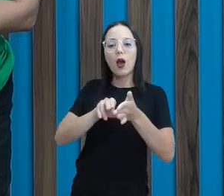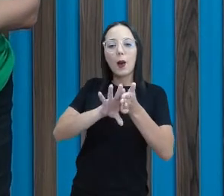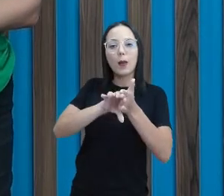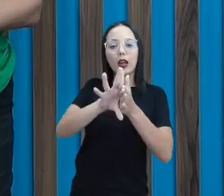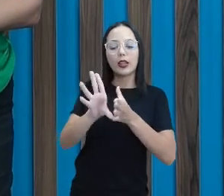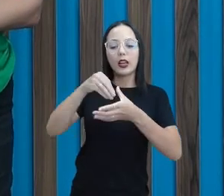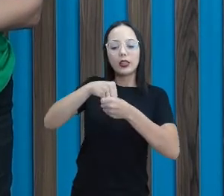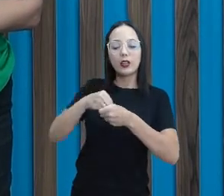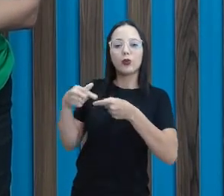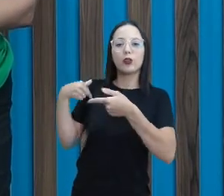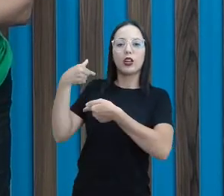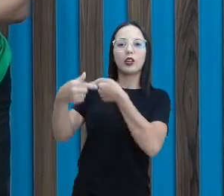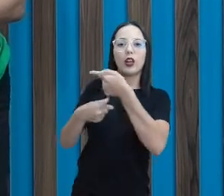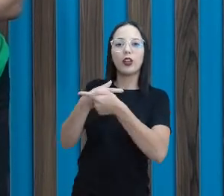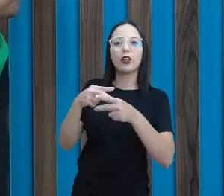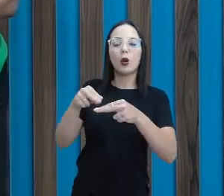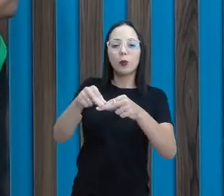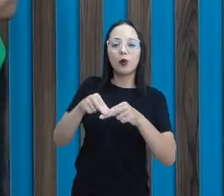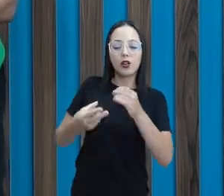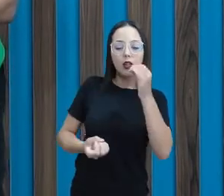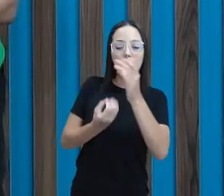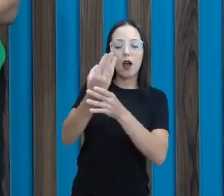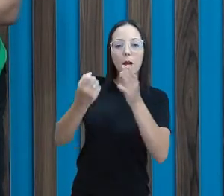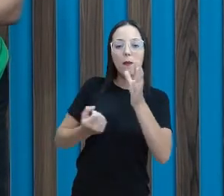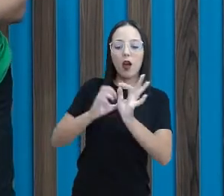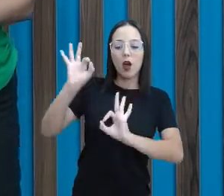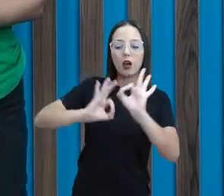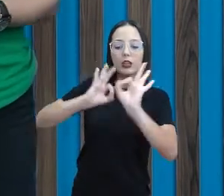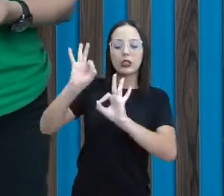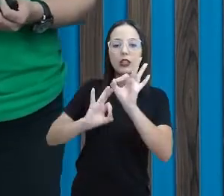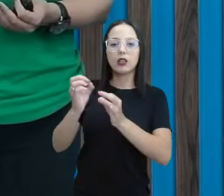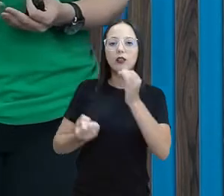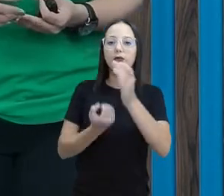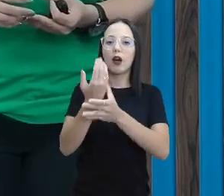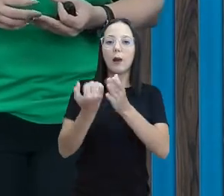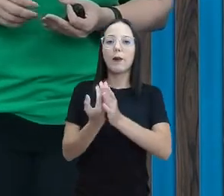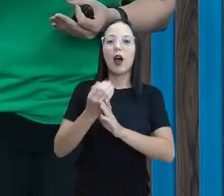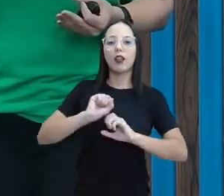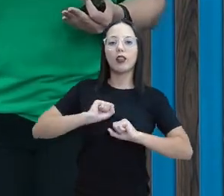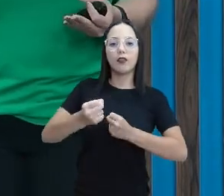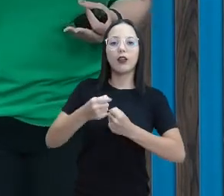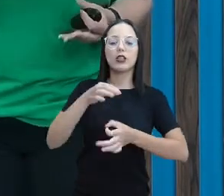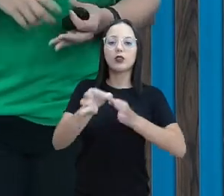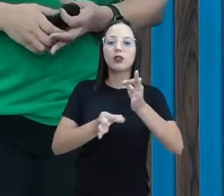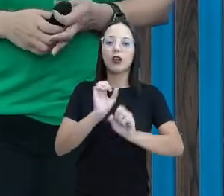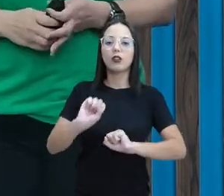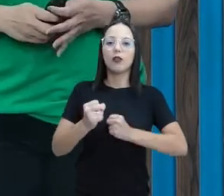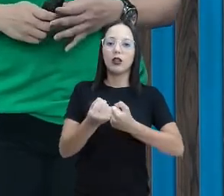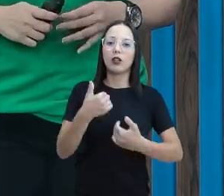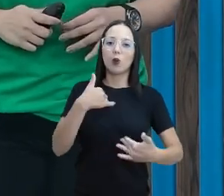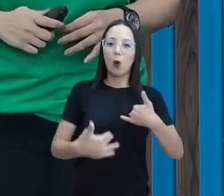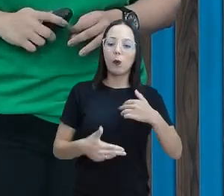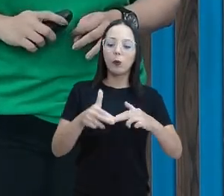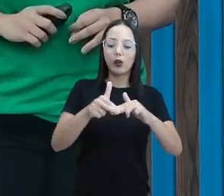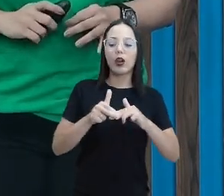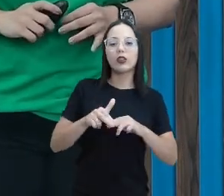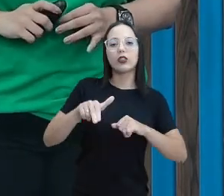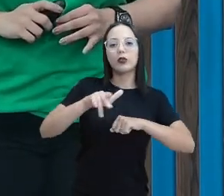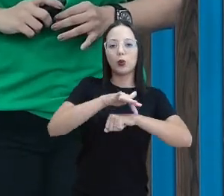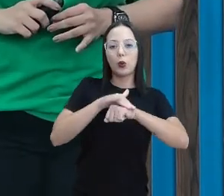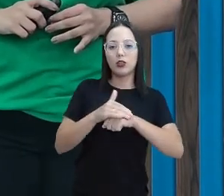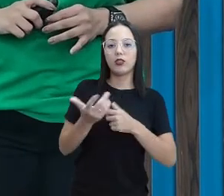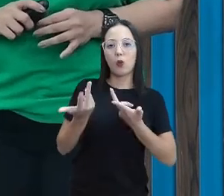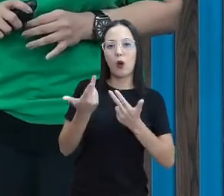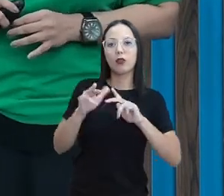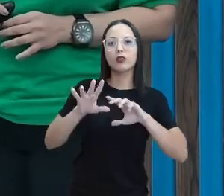na engenharia genética, por conta dessa reprogramação e produção de anticorpos para uma doença como o câncer, por exemplo,